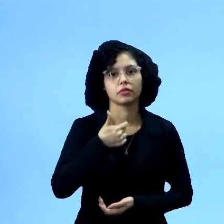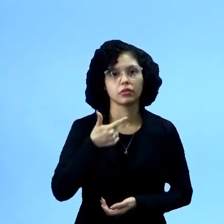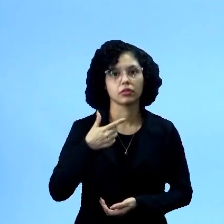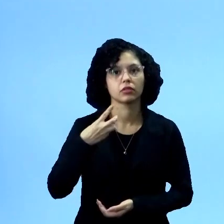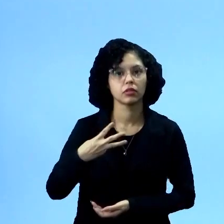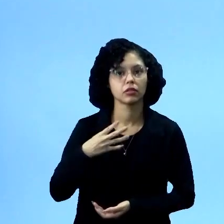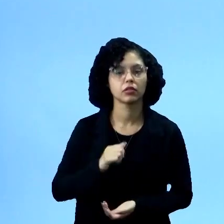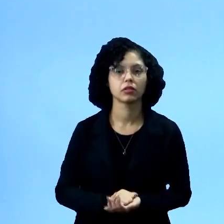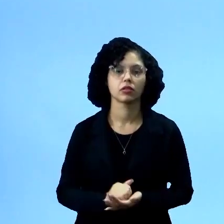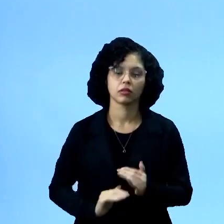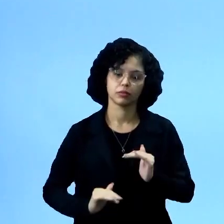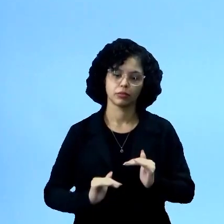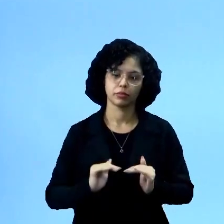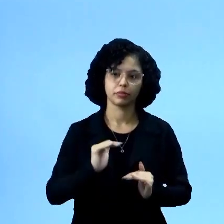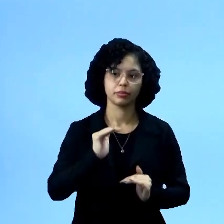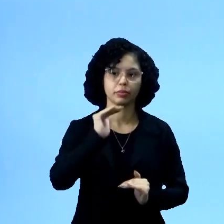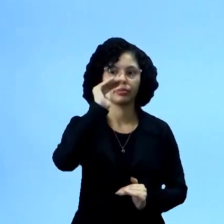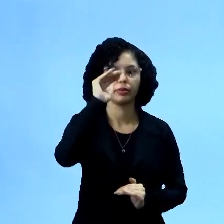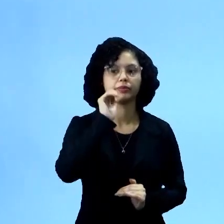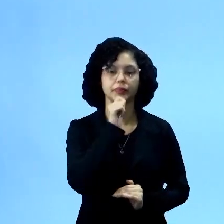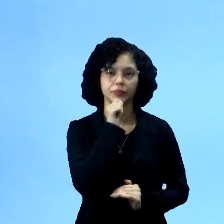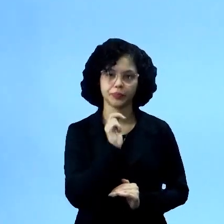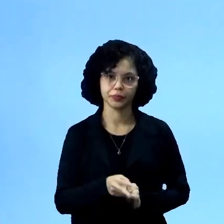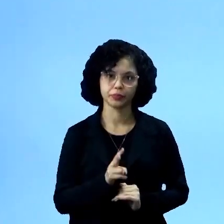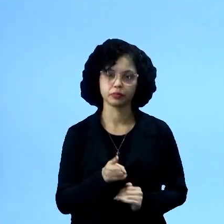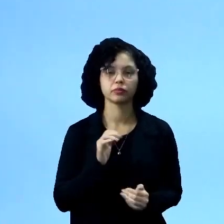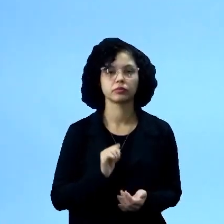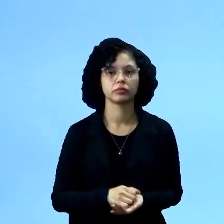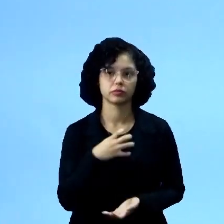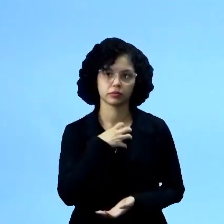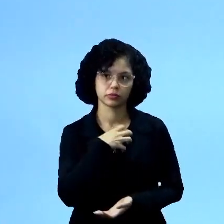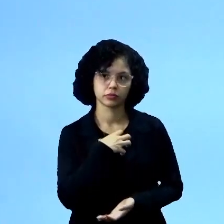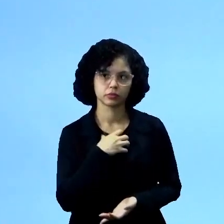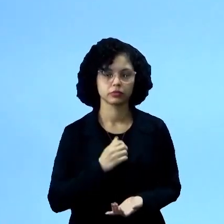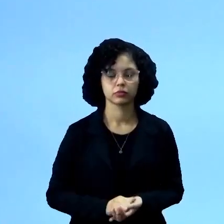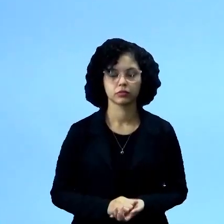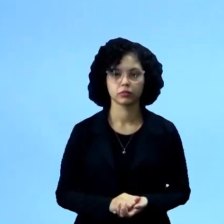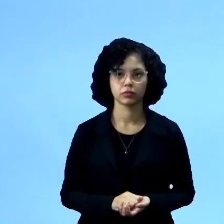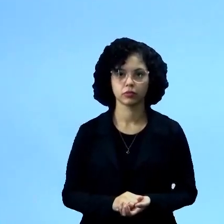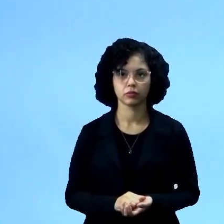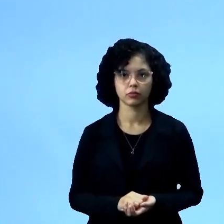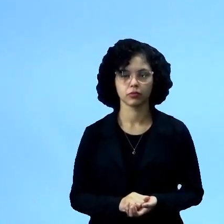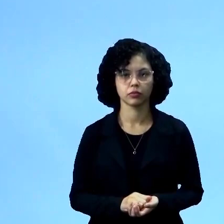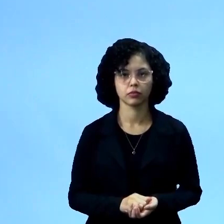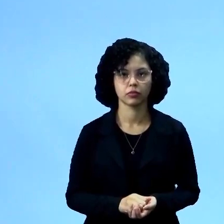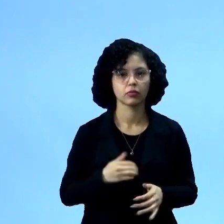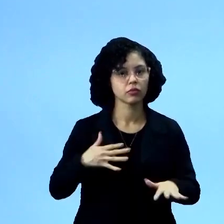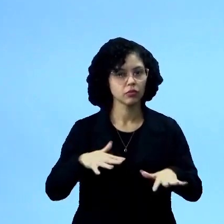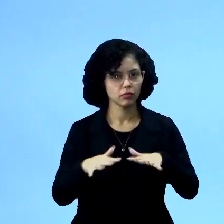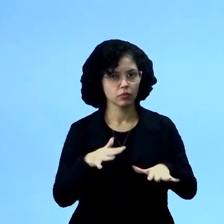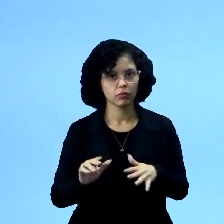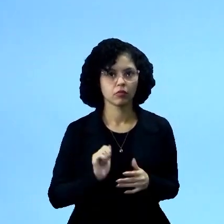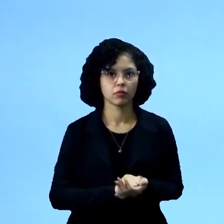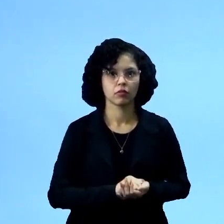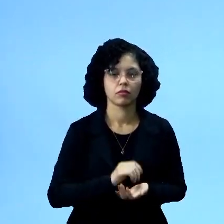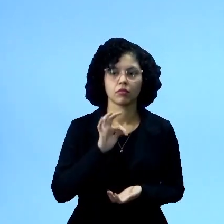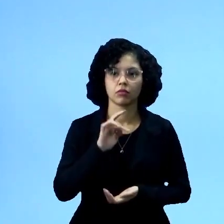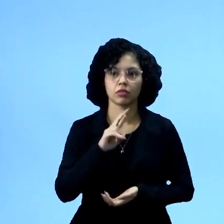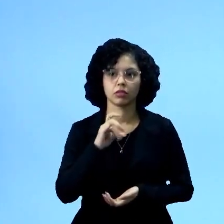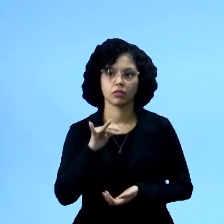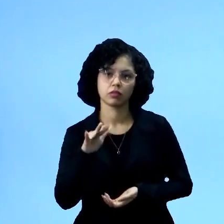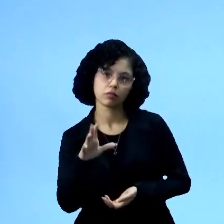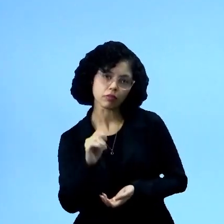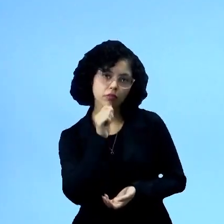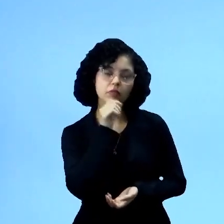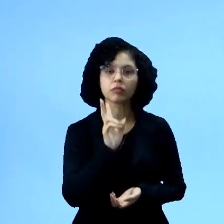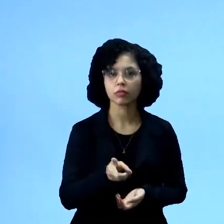seja, quantos tiver o prédio. O elevador vai no mesmo sentido, ele está se movendo. Então aquela translação ele vai